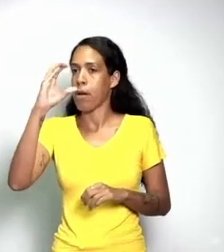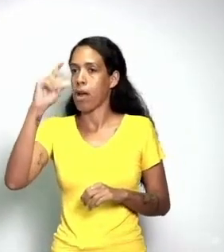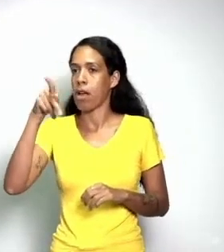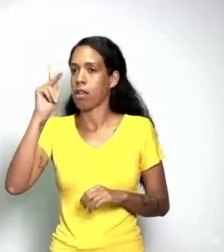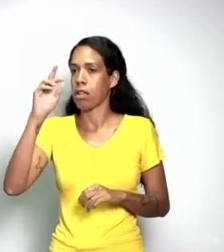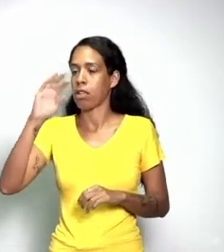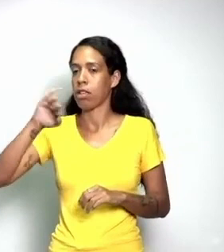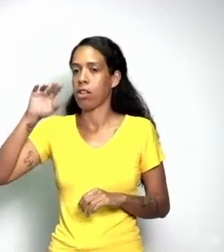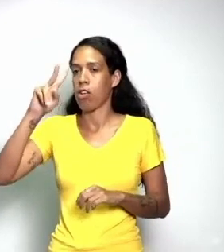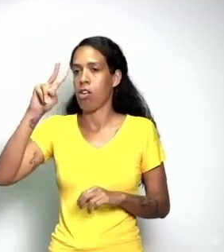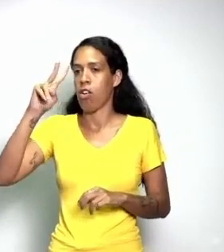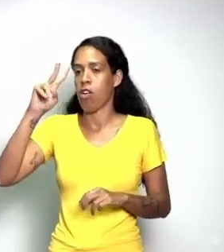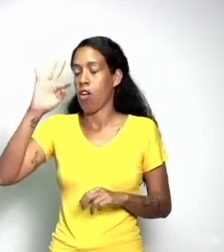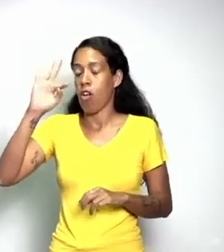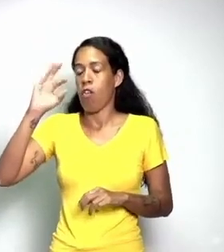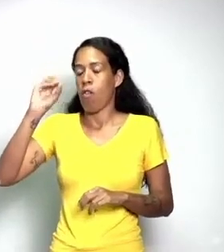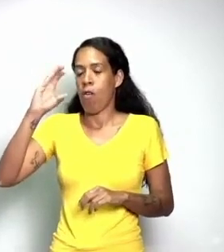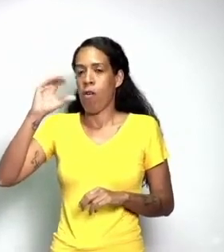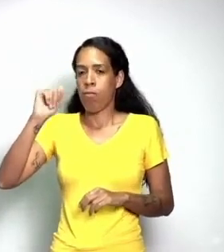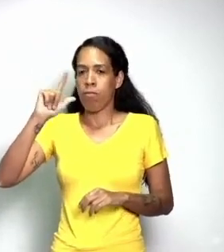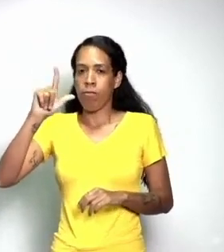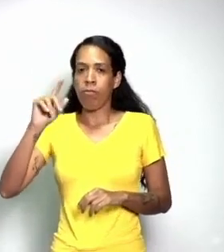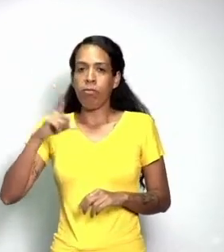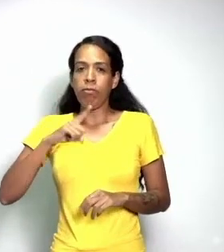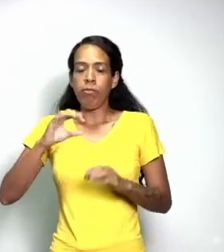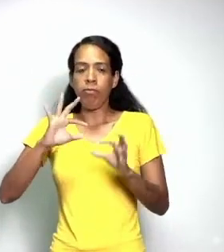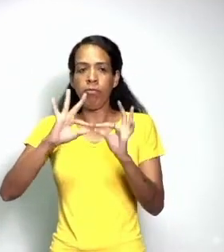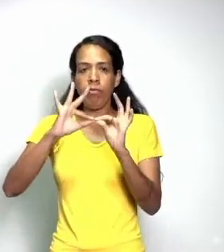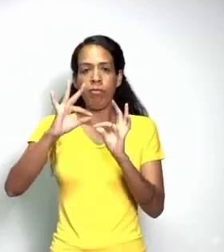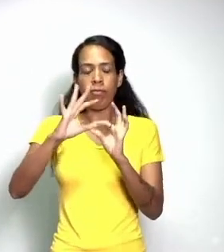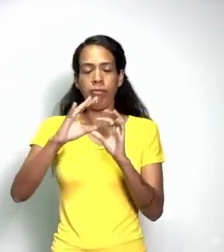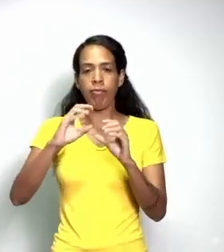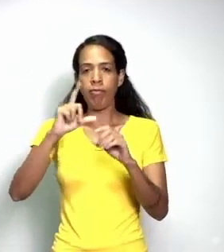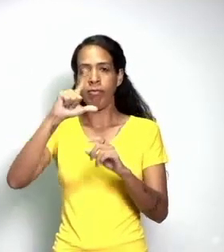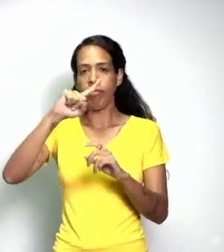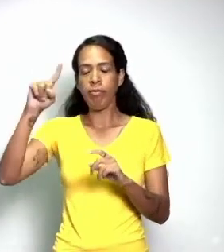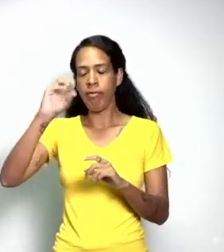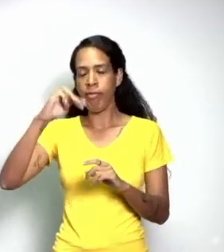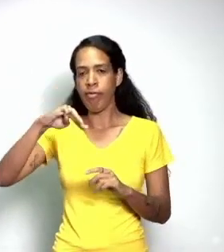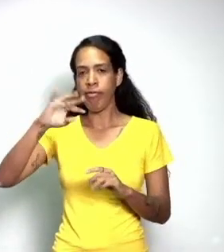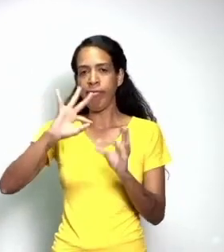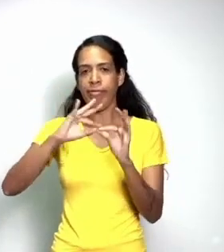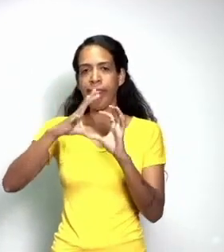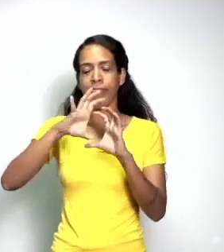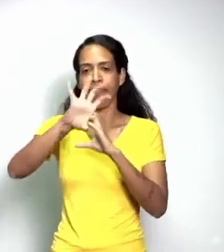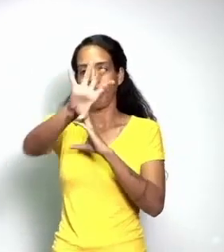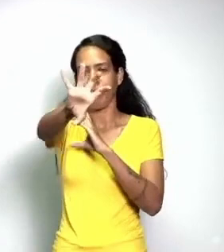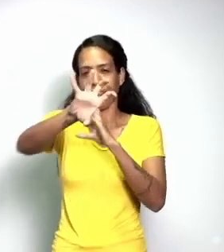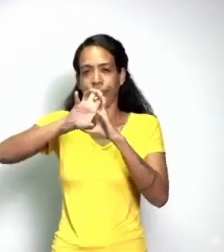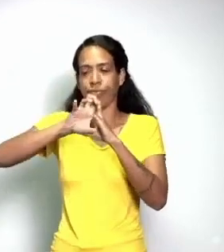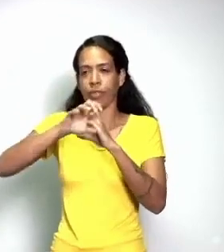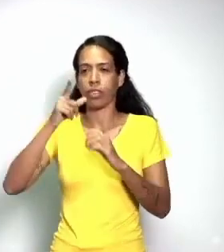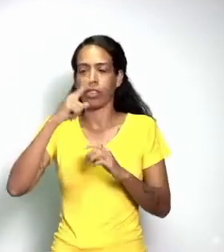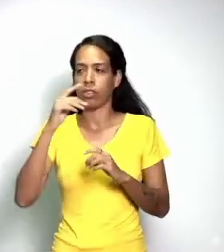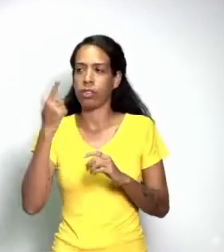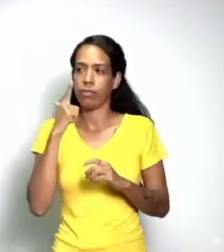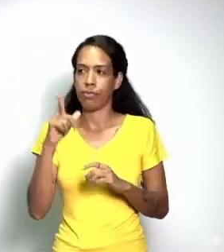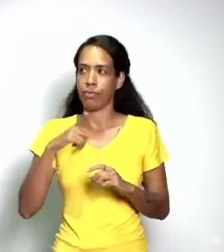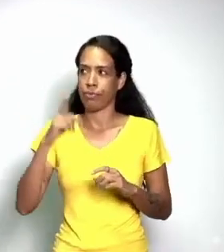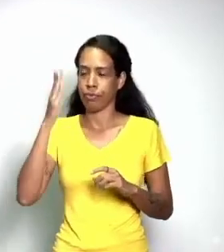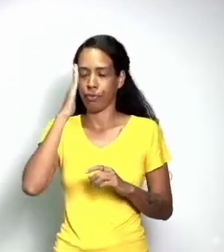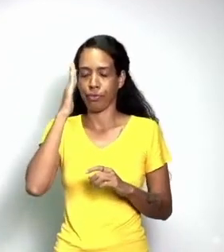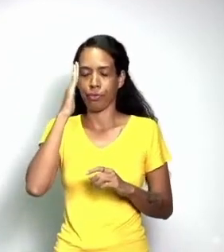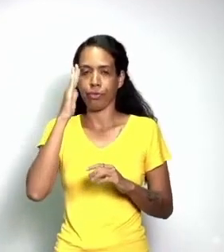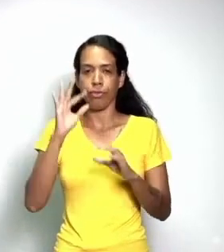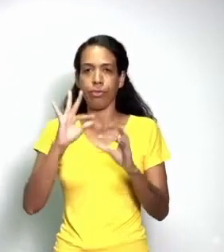lente tem zoom, por exemplo, o começo da lente, em questão de distância focal, está focado, e se no final